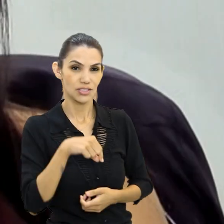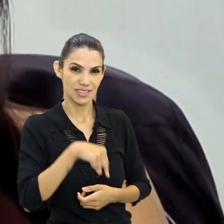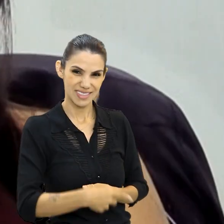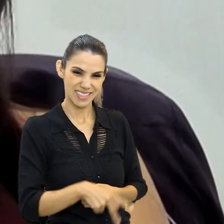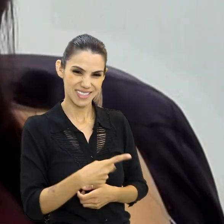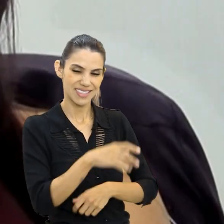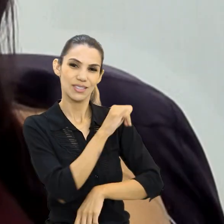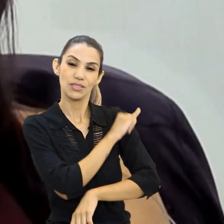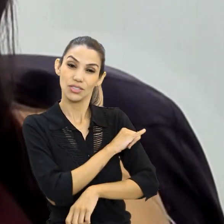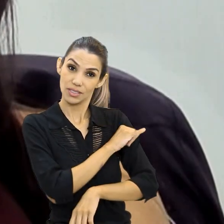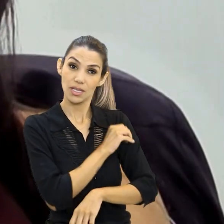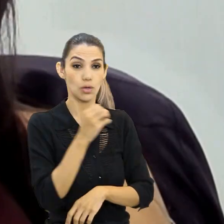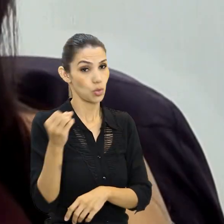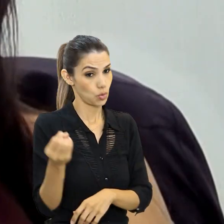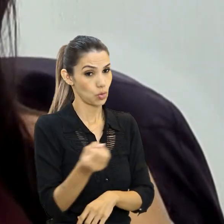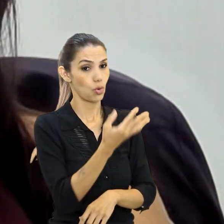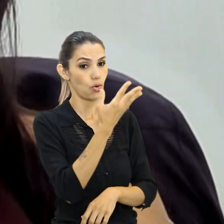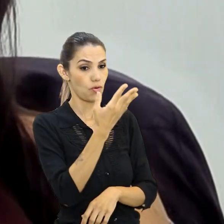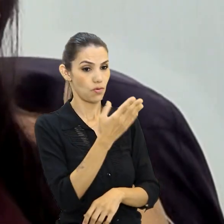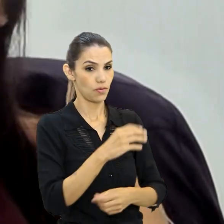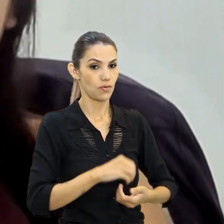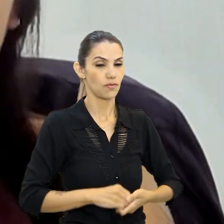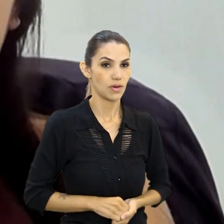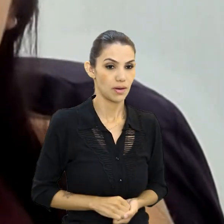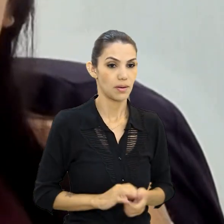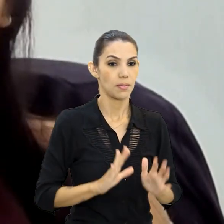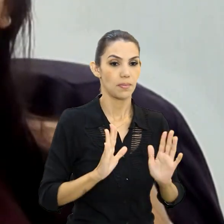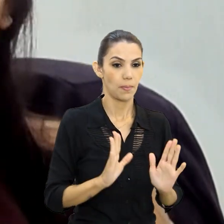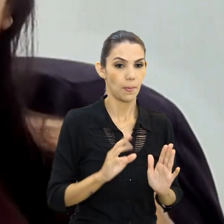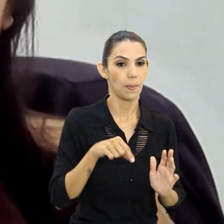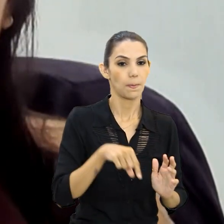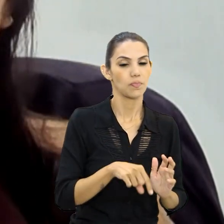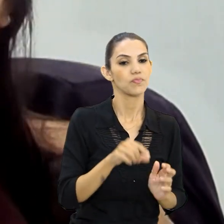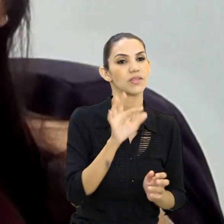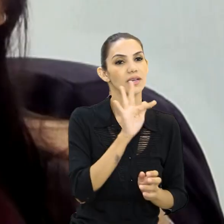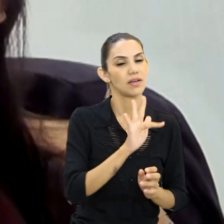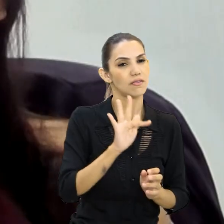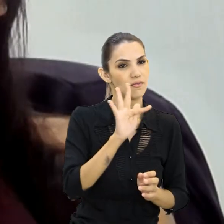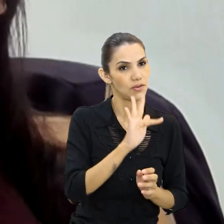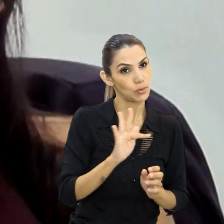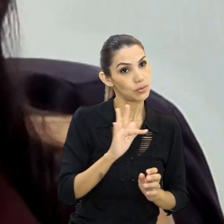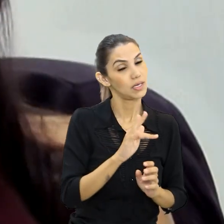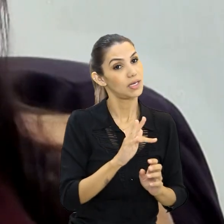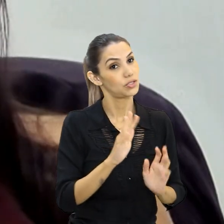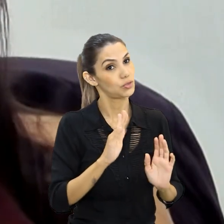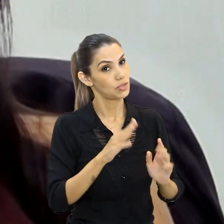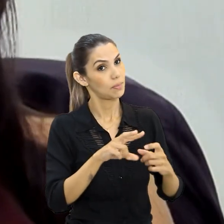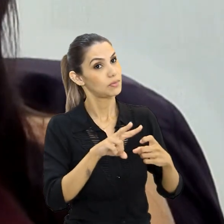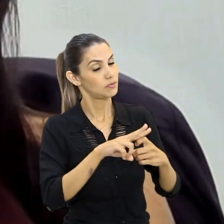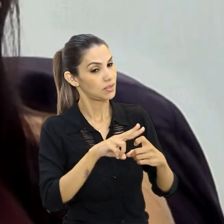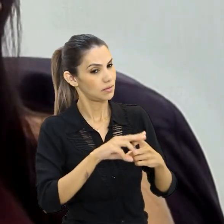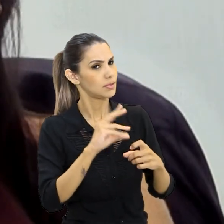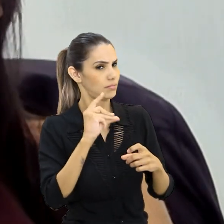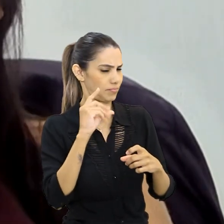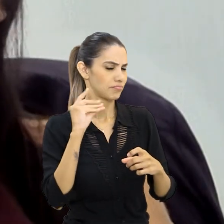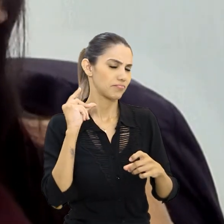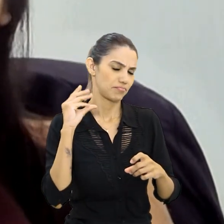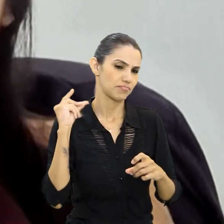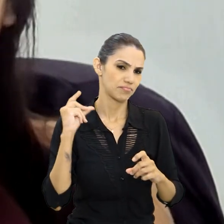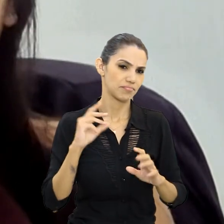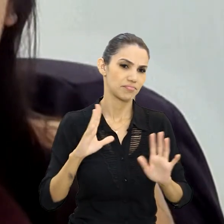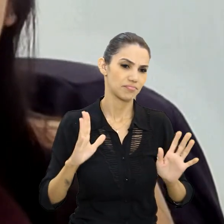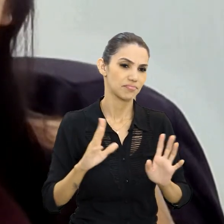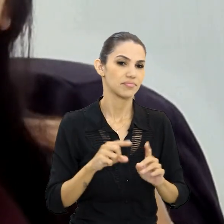nova, mas a Faculdade de Medicina Veterinária na Universidade Rural é muito antiga. E aí a gente tem um outro contexto também